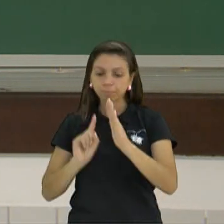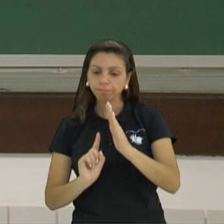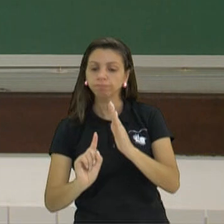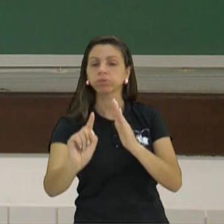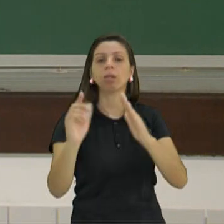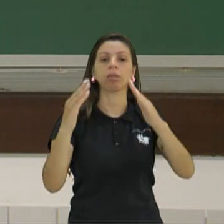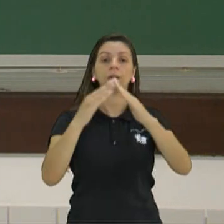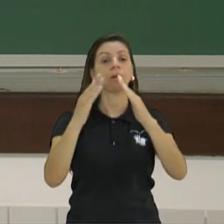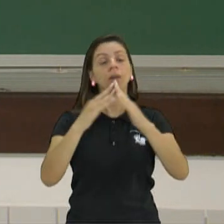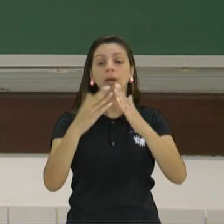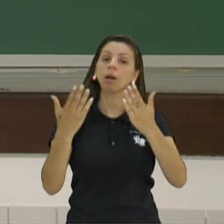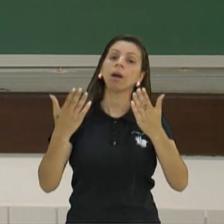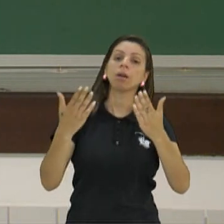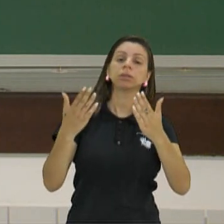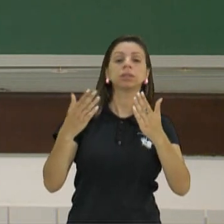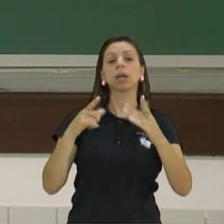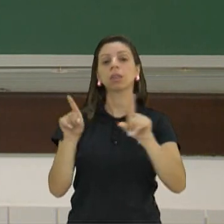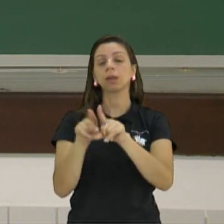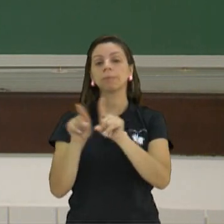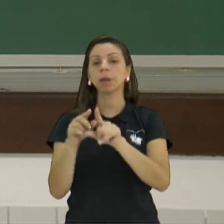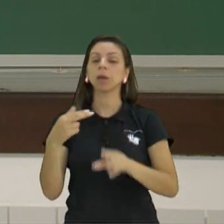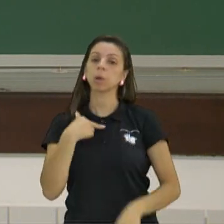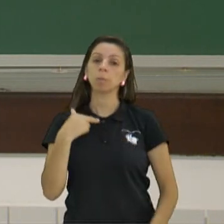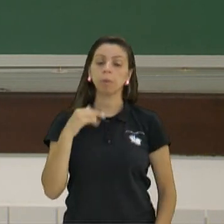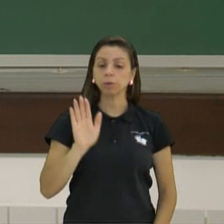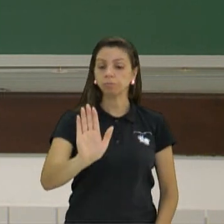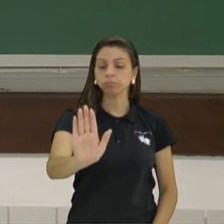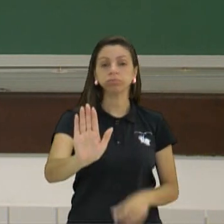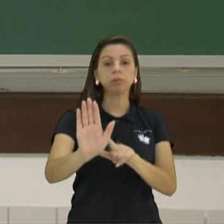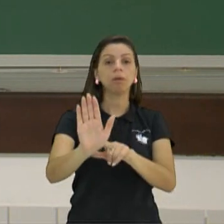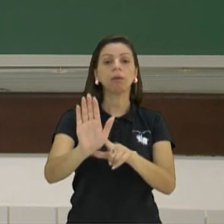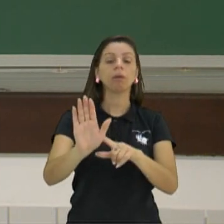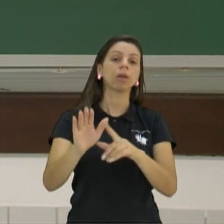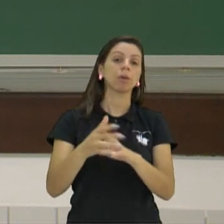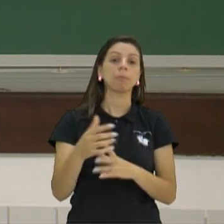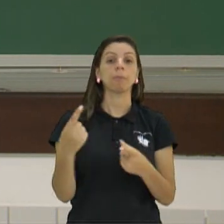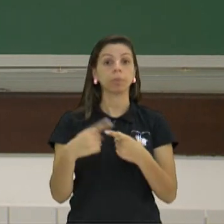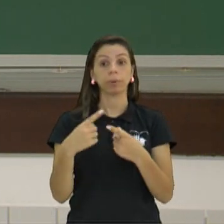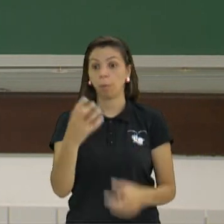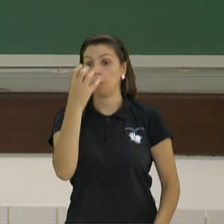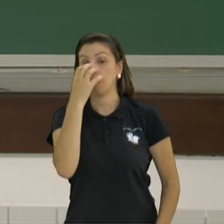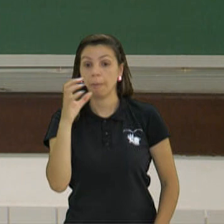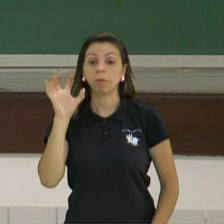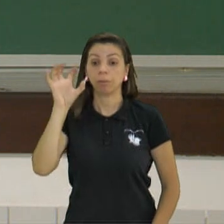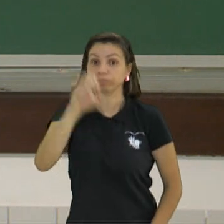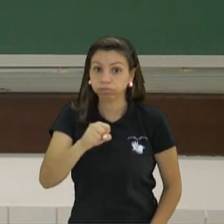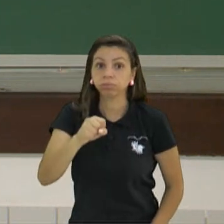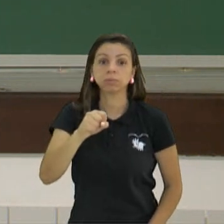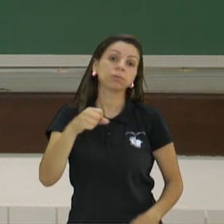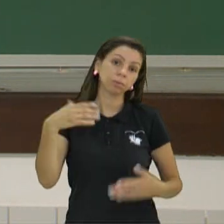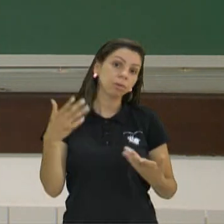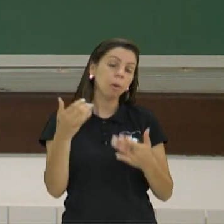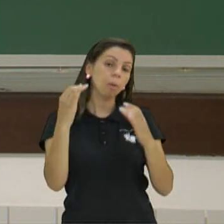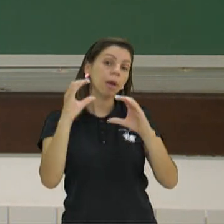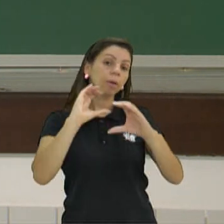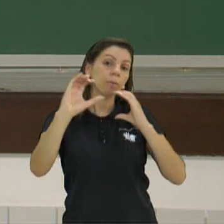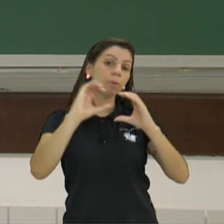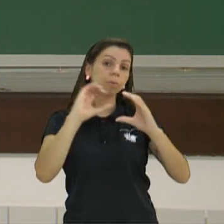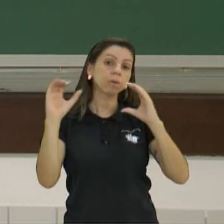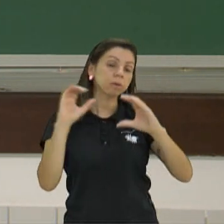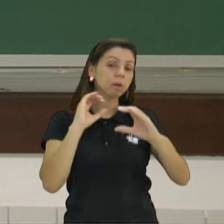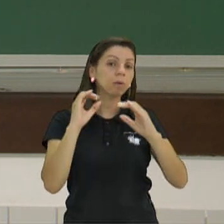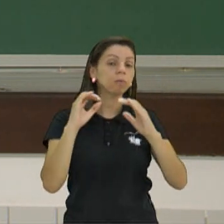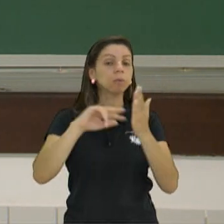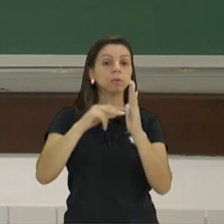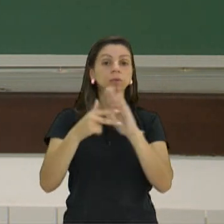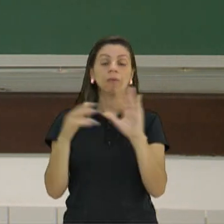pode facilitar uma agressão do cão contra você, certo? Isso é uma situação comunicativa completa. E não tem verbo.